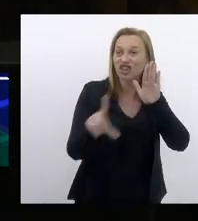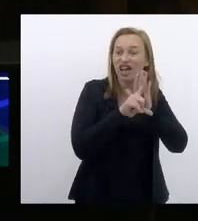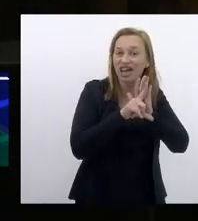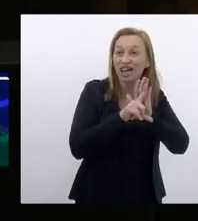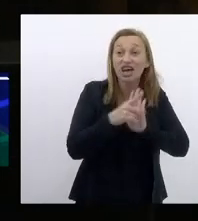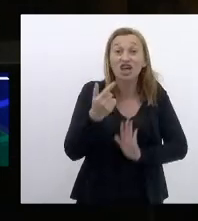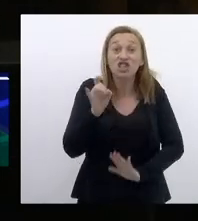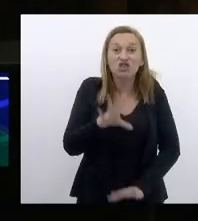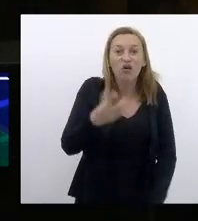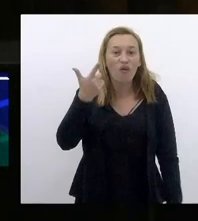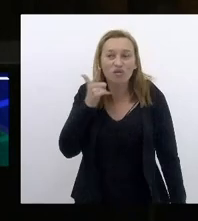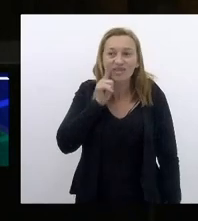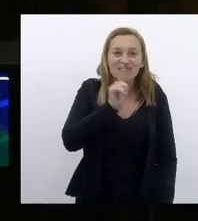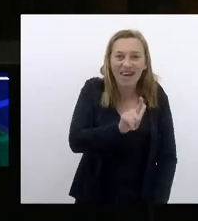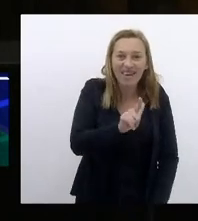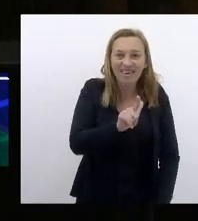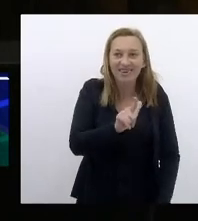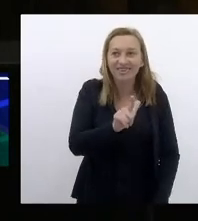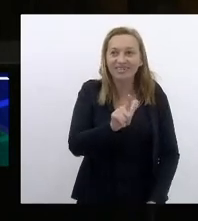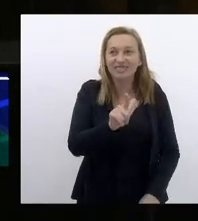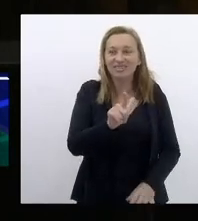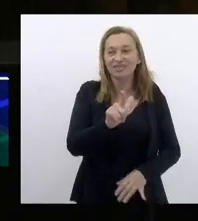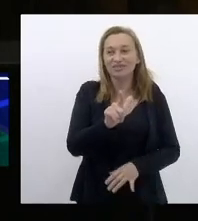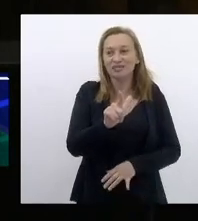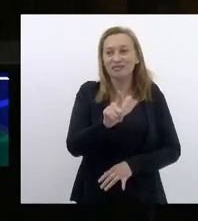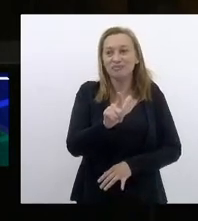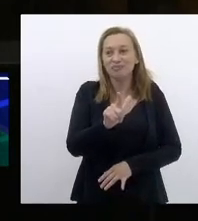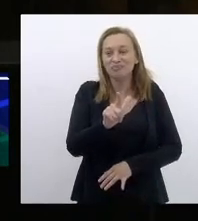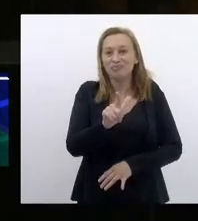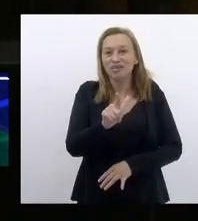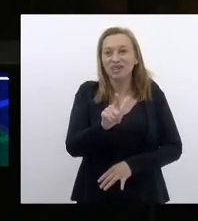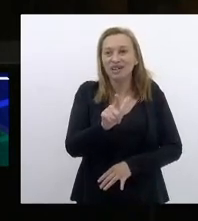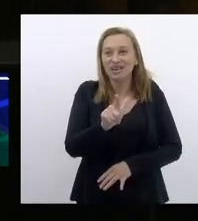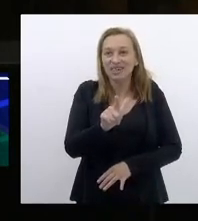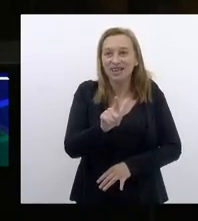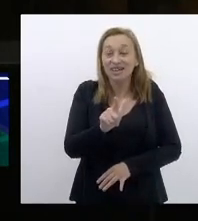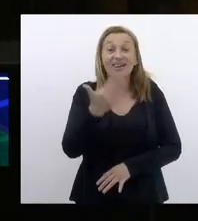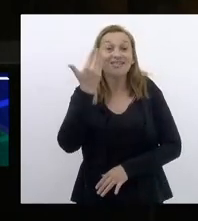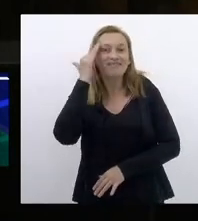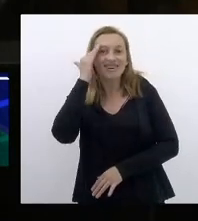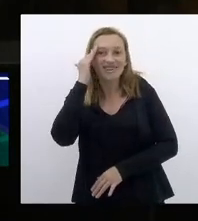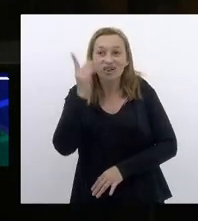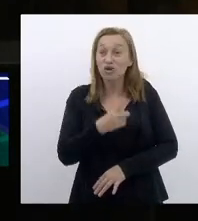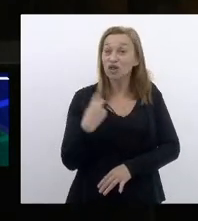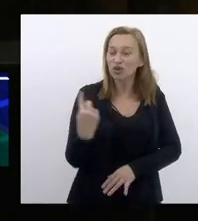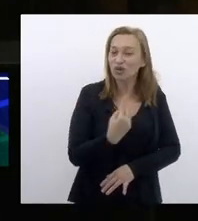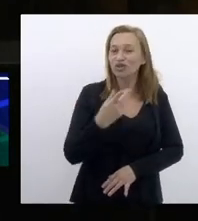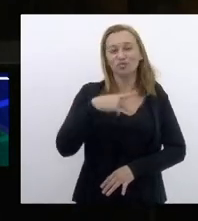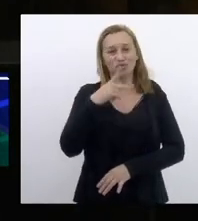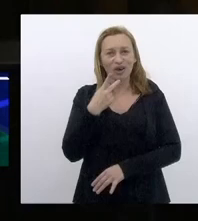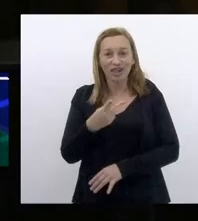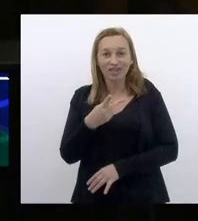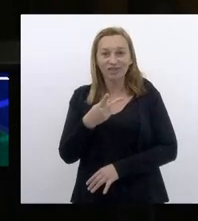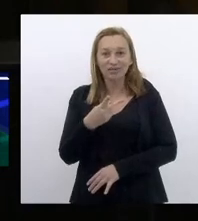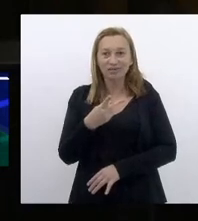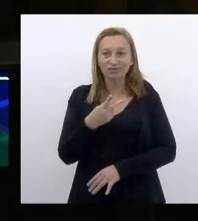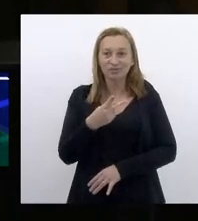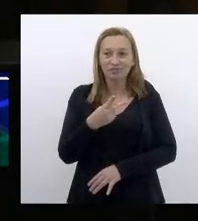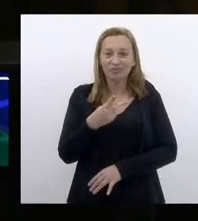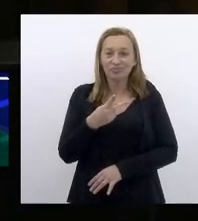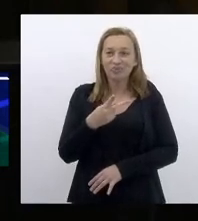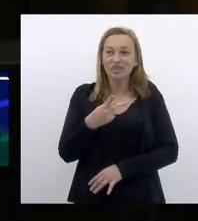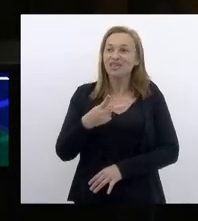só conseguem, né, entender o que nós estamos dizendo por